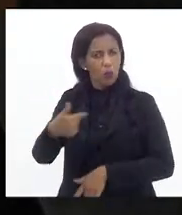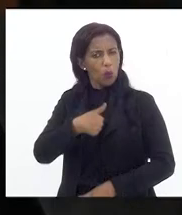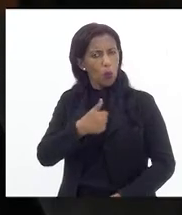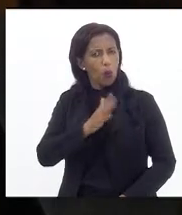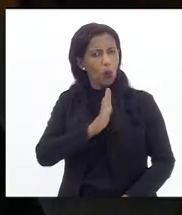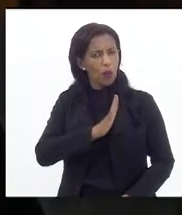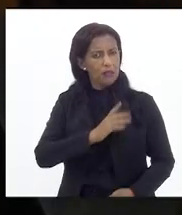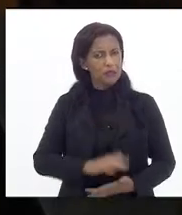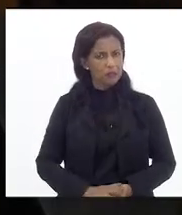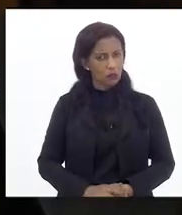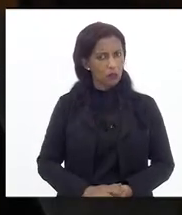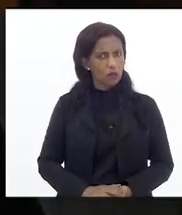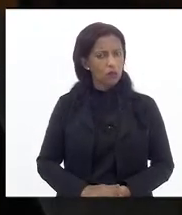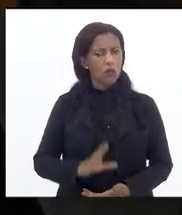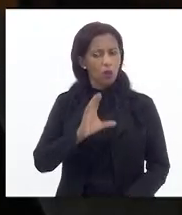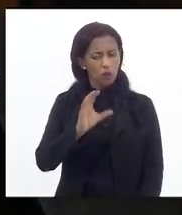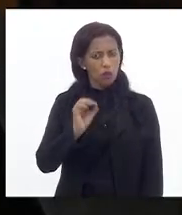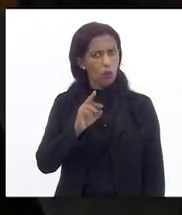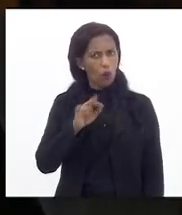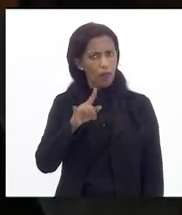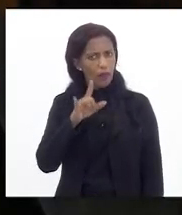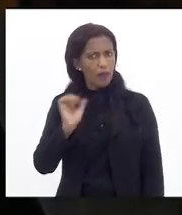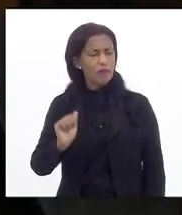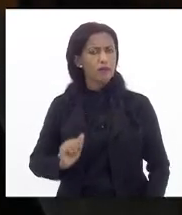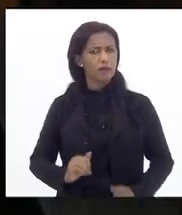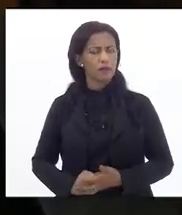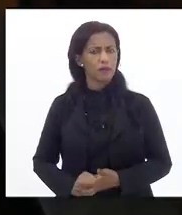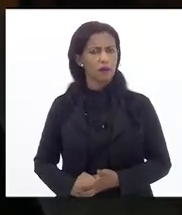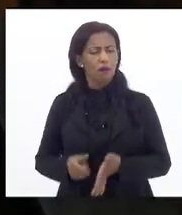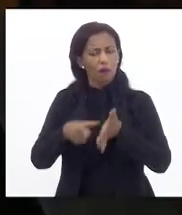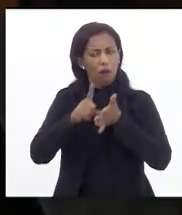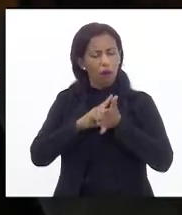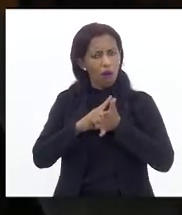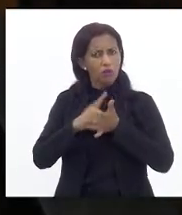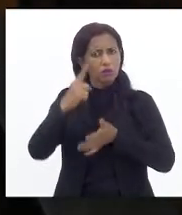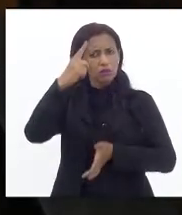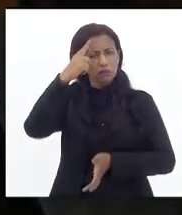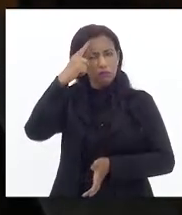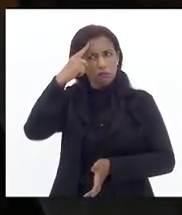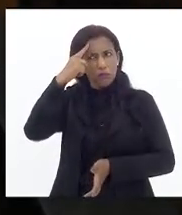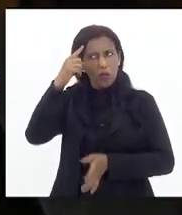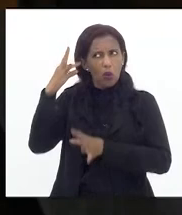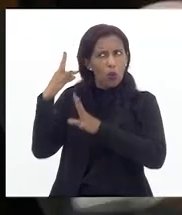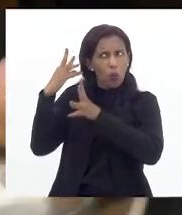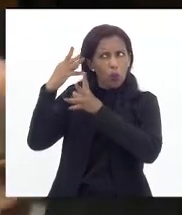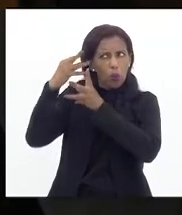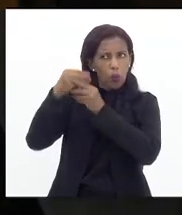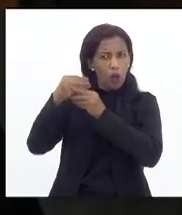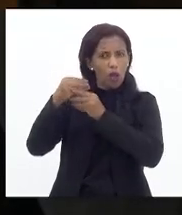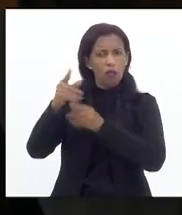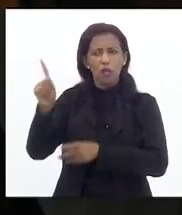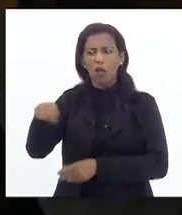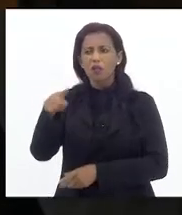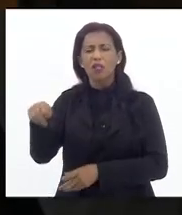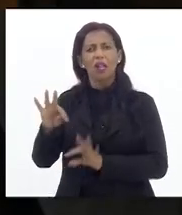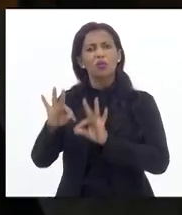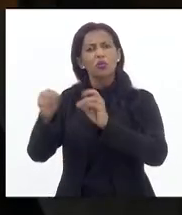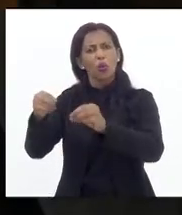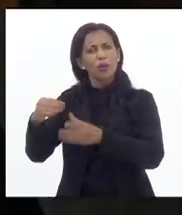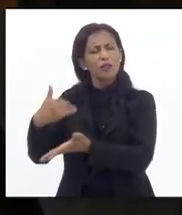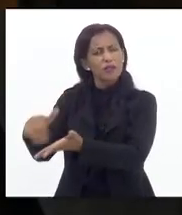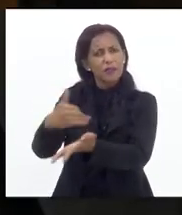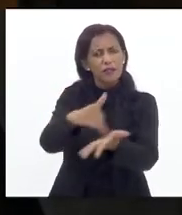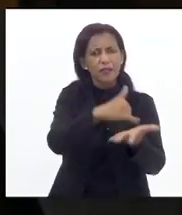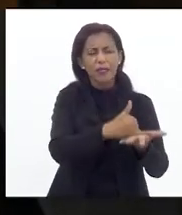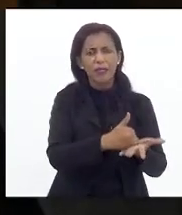coração tem que ter coerência antes de mandar tem que extinguir todas as secretarias que foram criadas